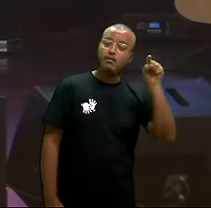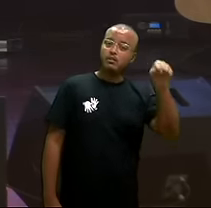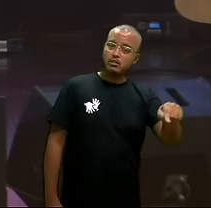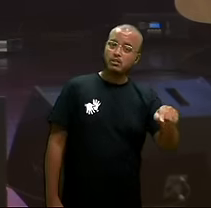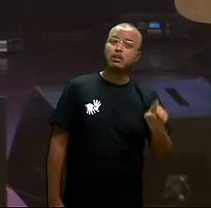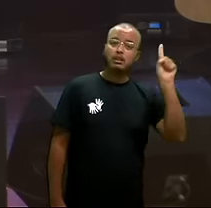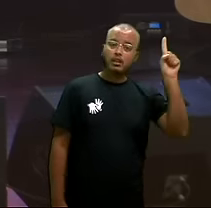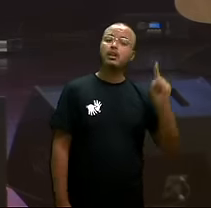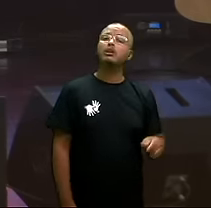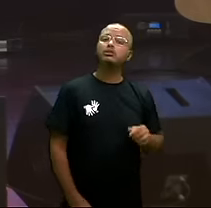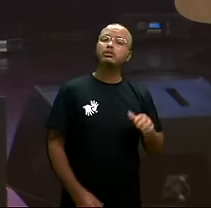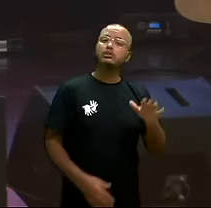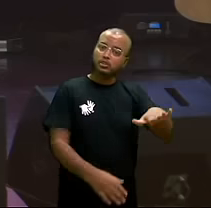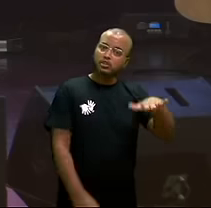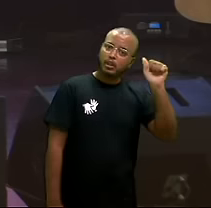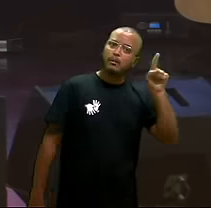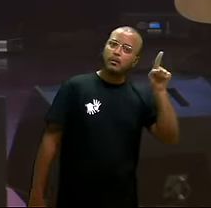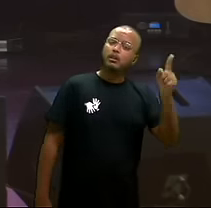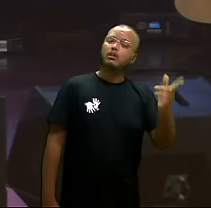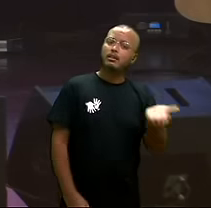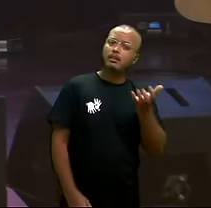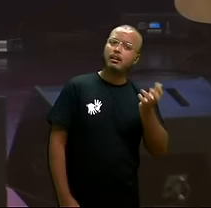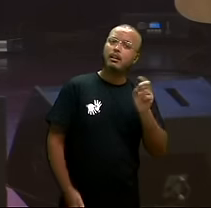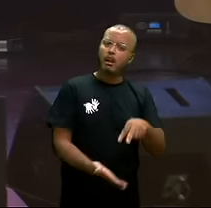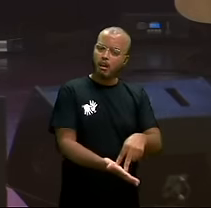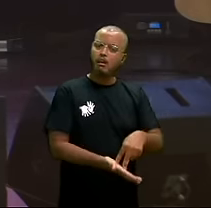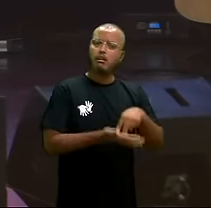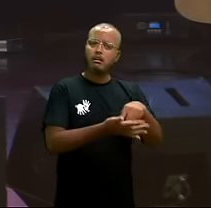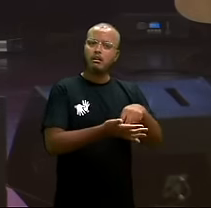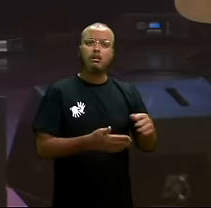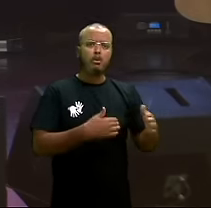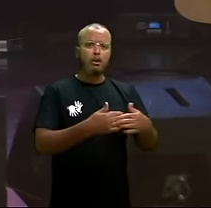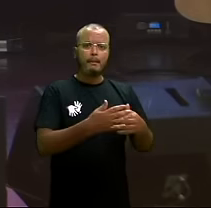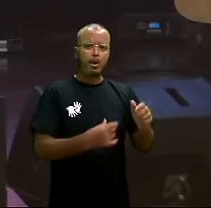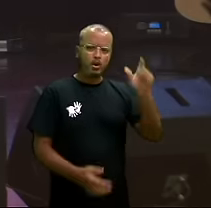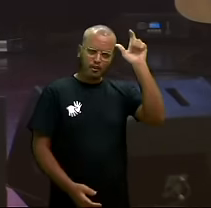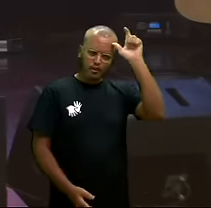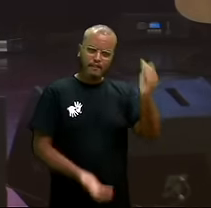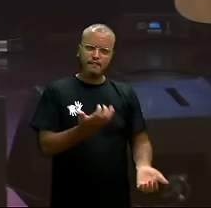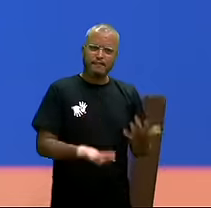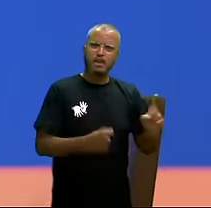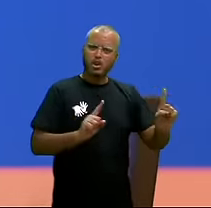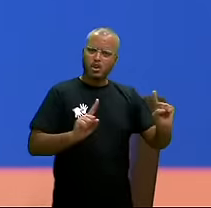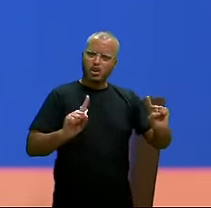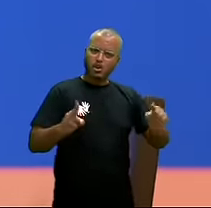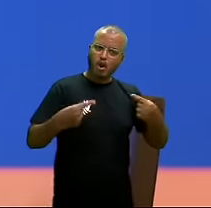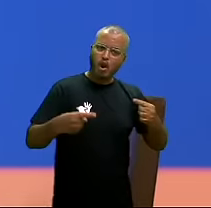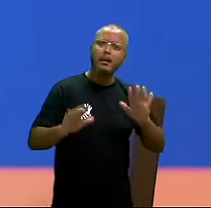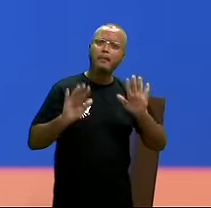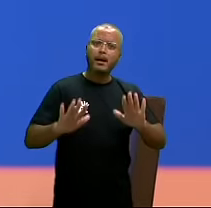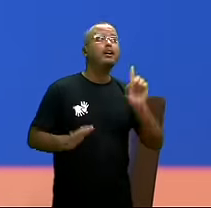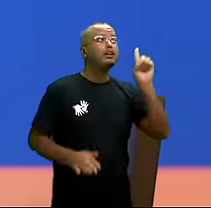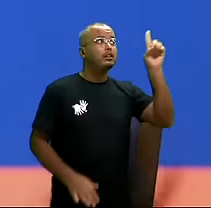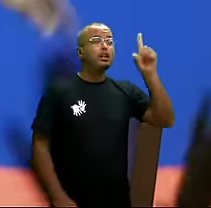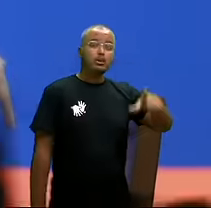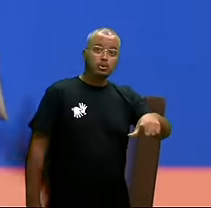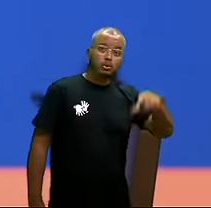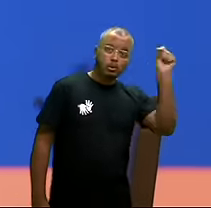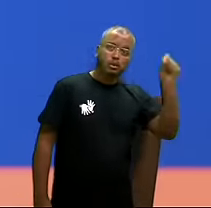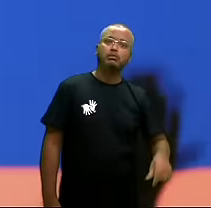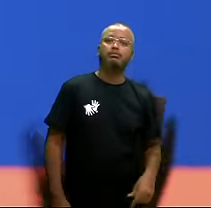te habilitou, Deus te quis, Deus te levantou. Queira o inferno ou não, você é uma decisão de